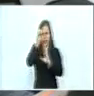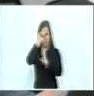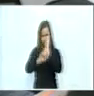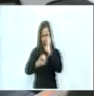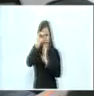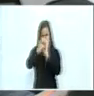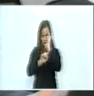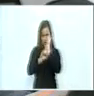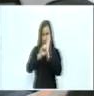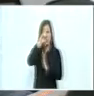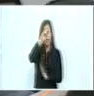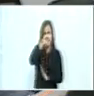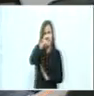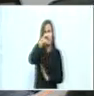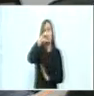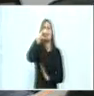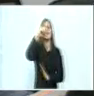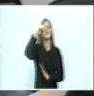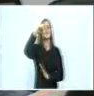026-2016,